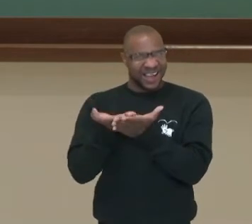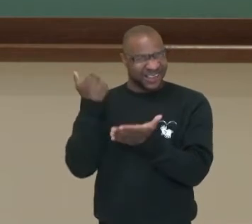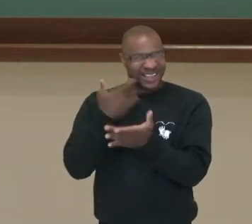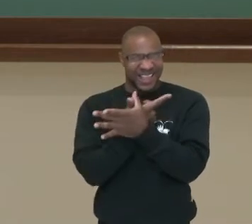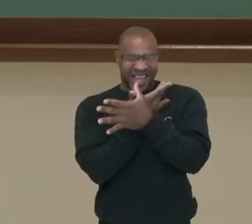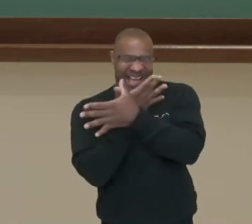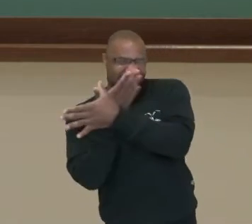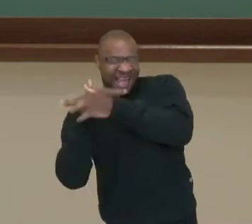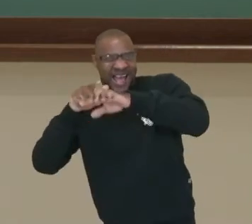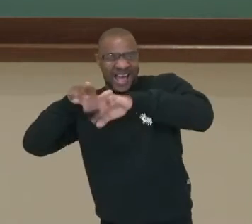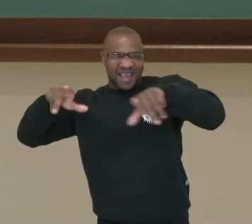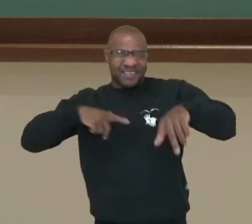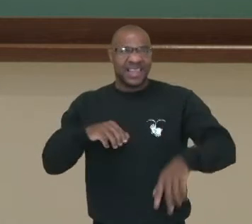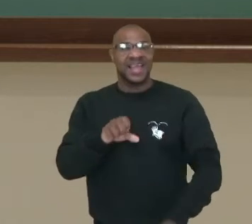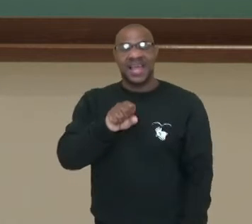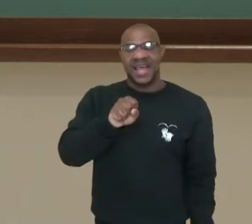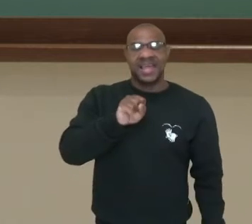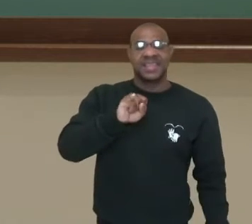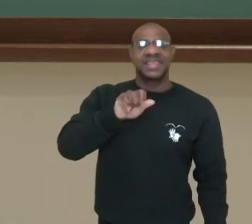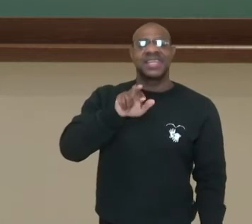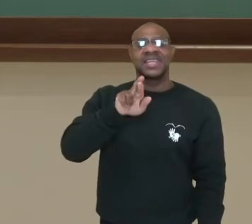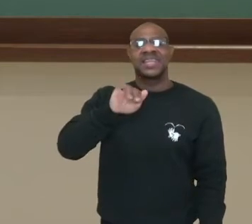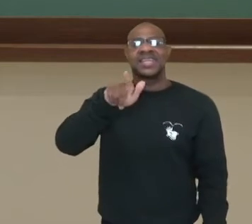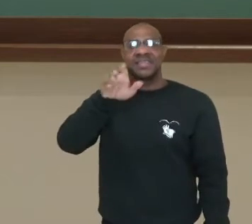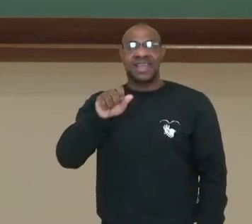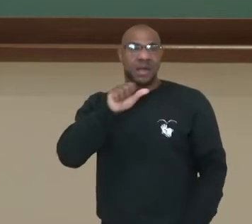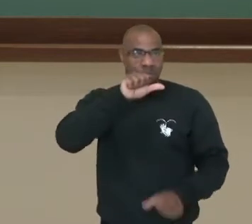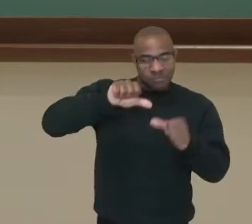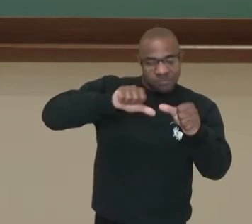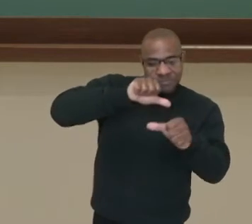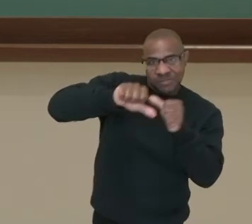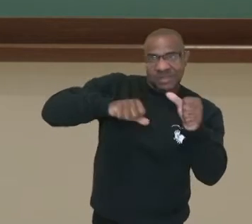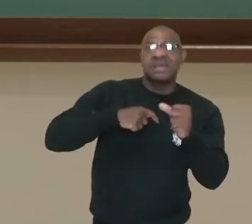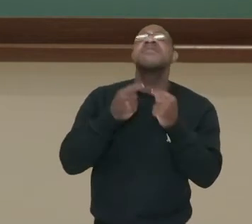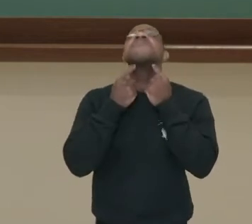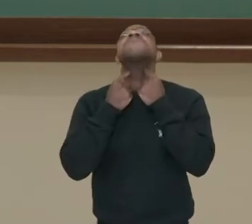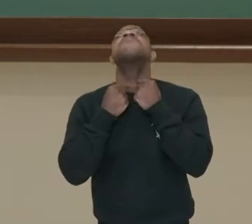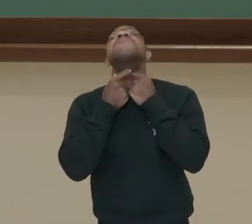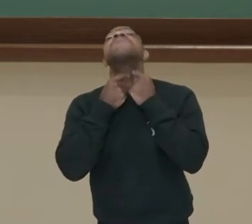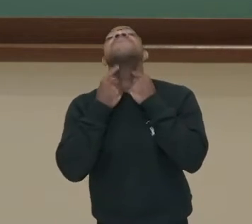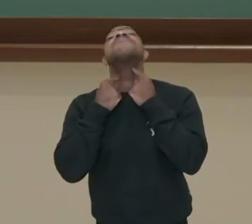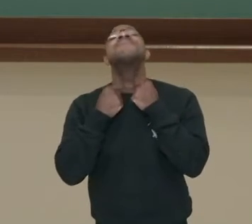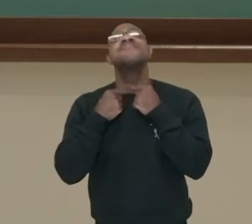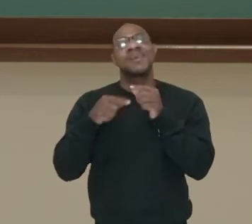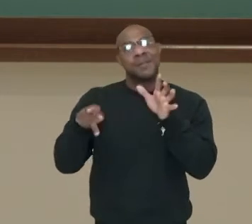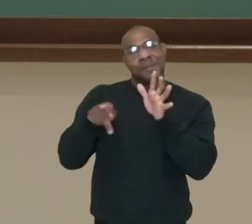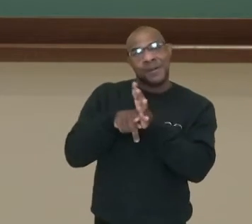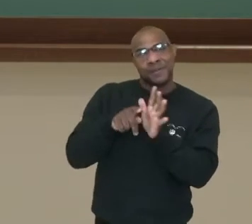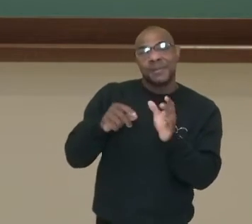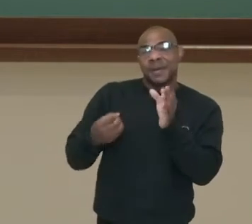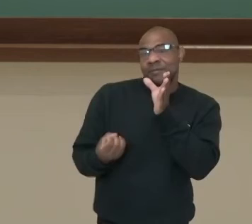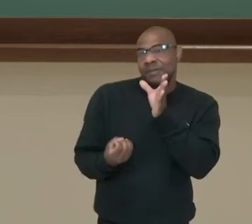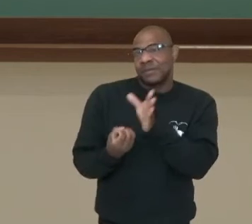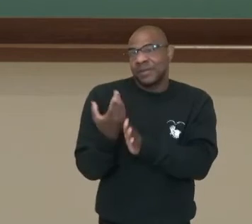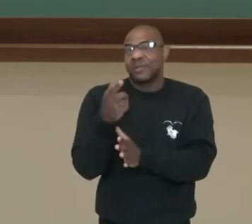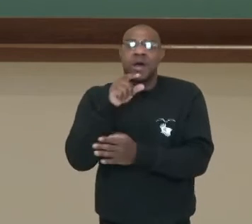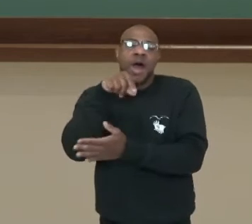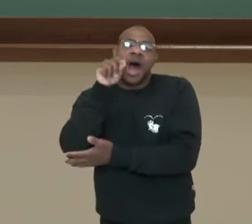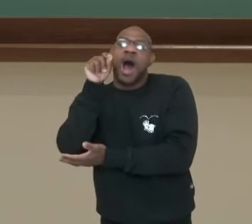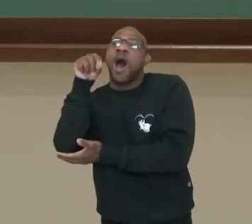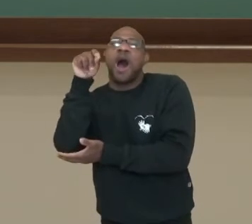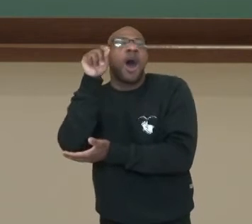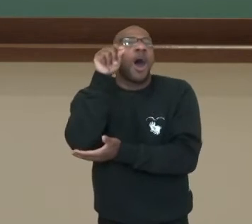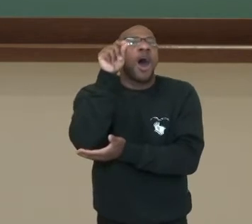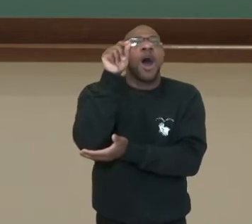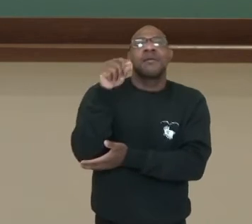gente falou da siringe. A siringe é aquela alteração que tem ali na traqueia, né, que ela se divide para formar o som do canto das